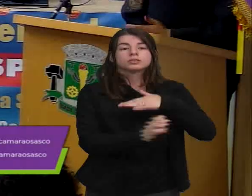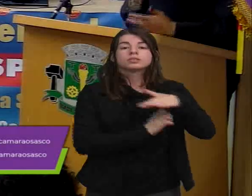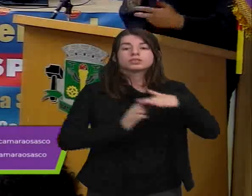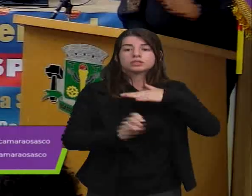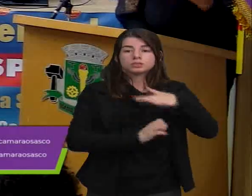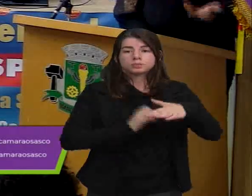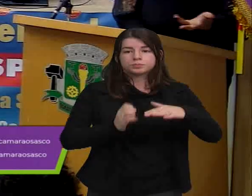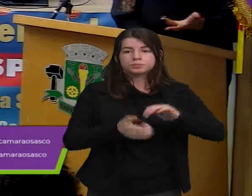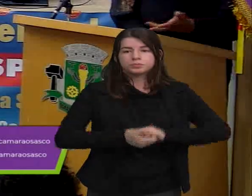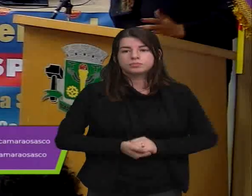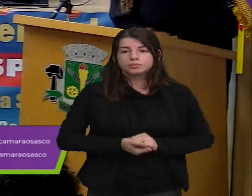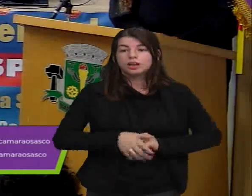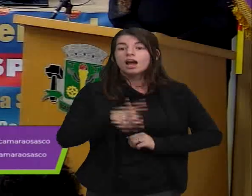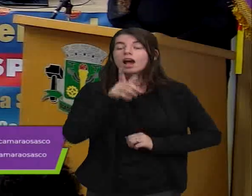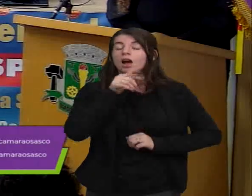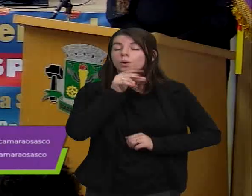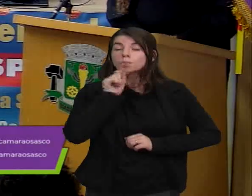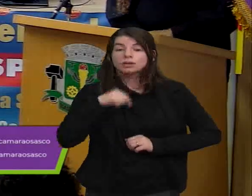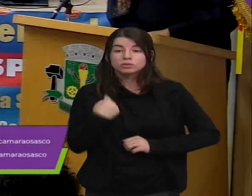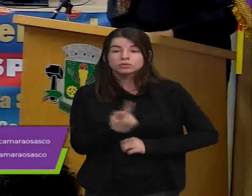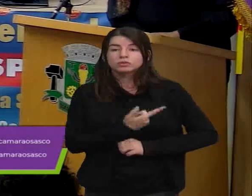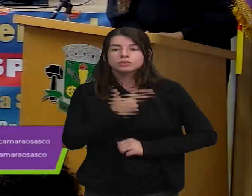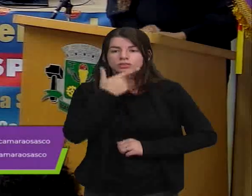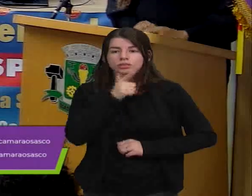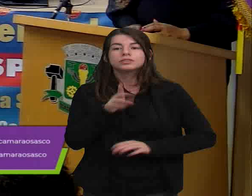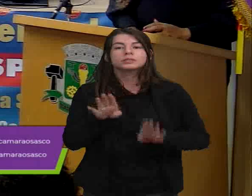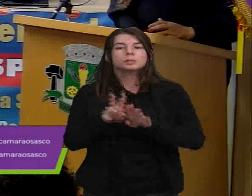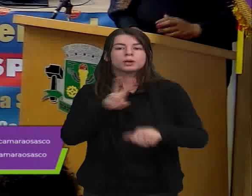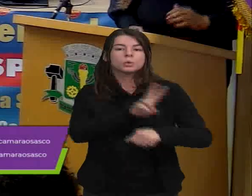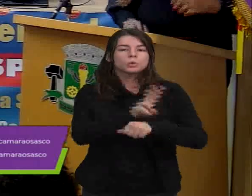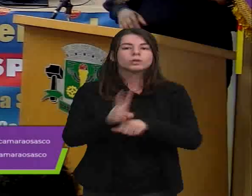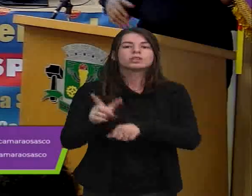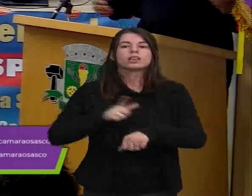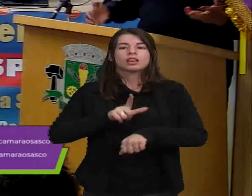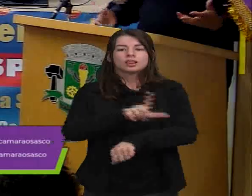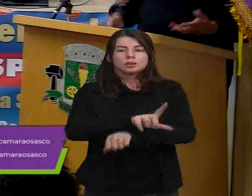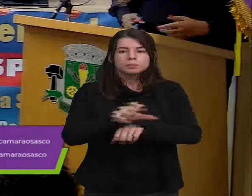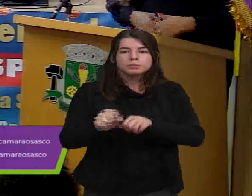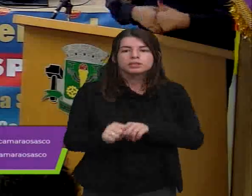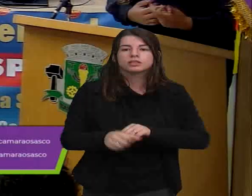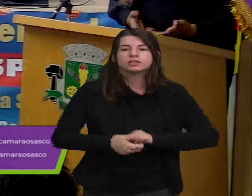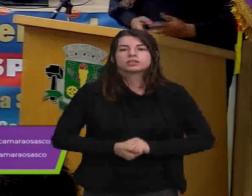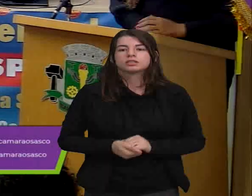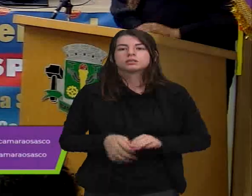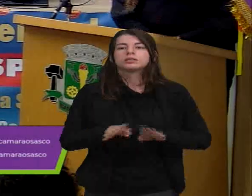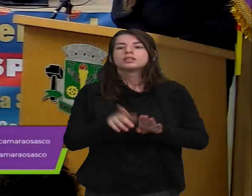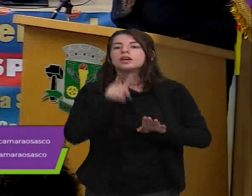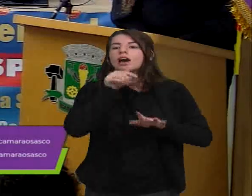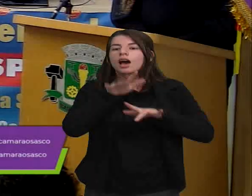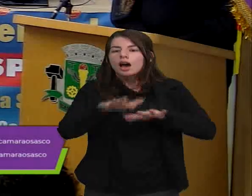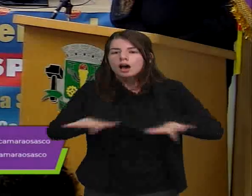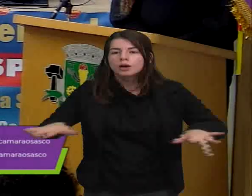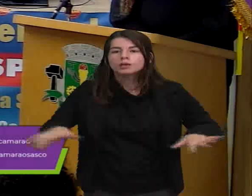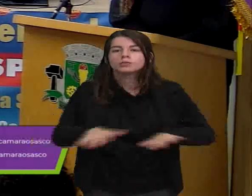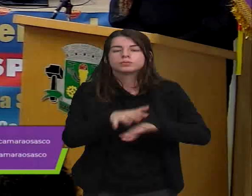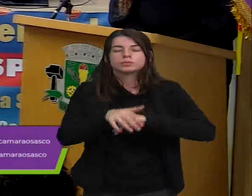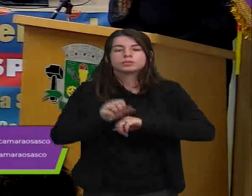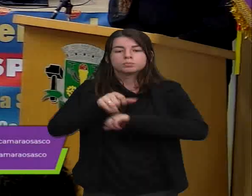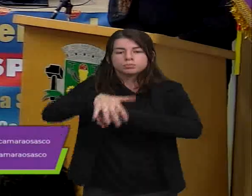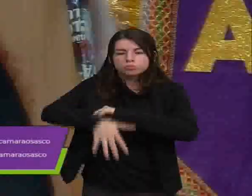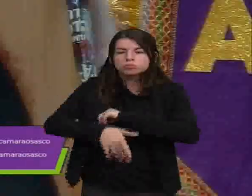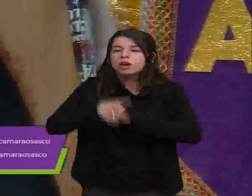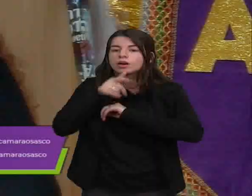que além da água que chega na nossa torneira também vai cuidar do saneamento básico vai cuidar das nossas nascentes dos rios das represas